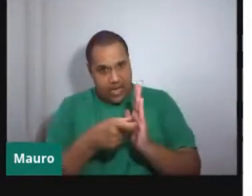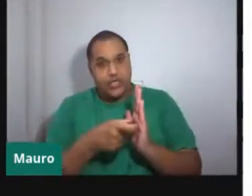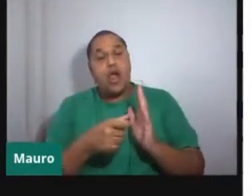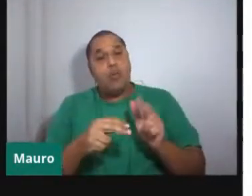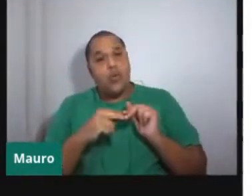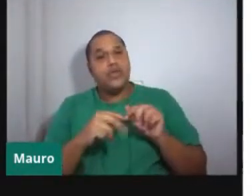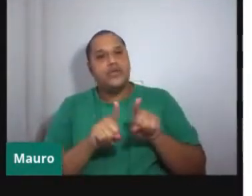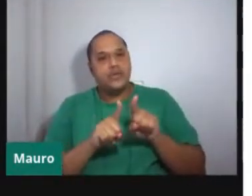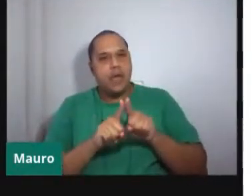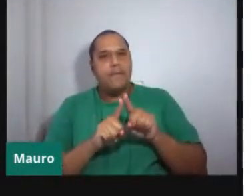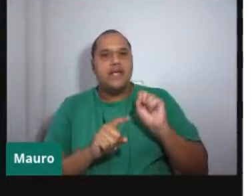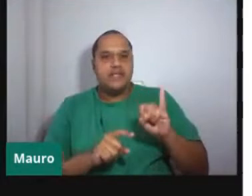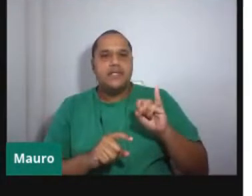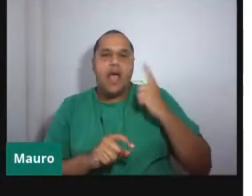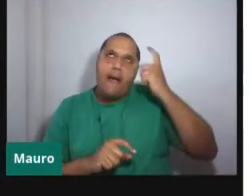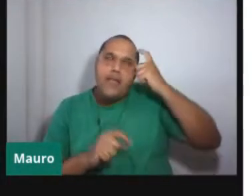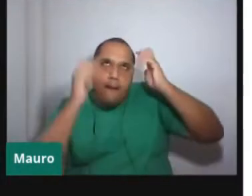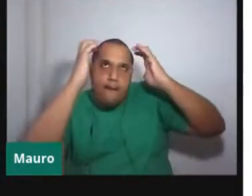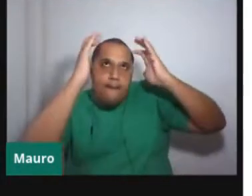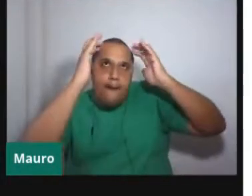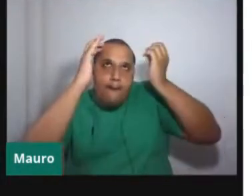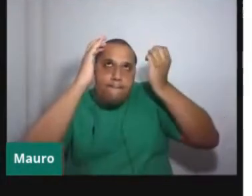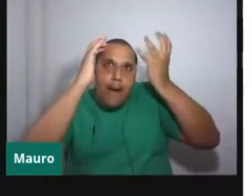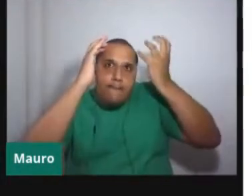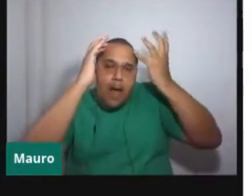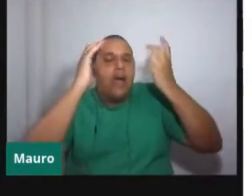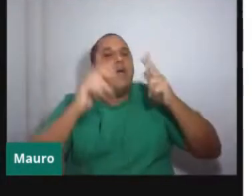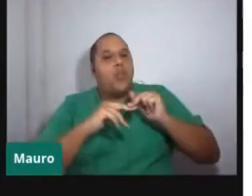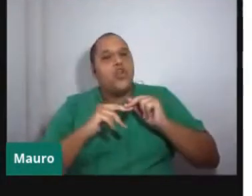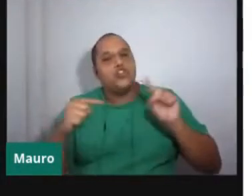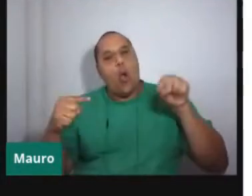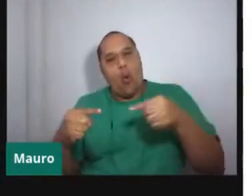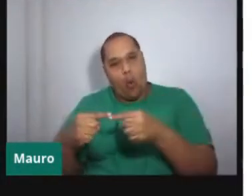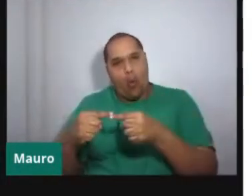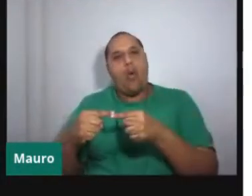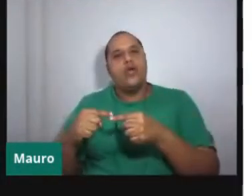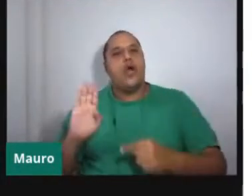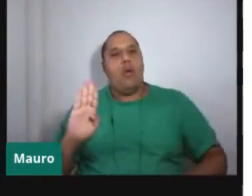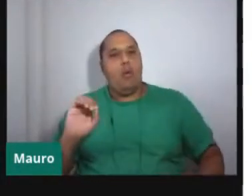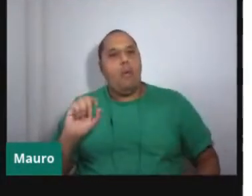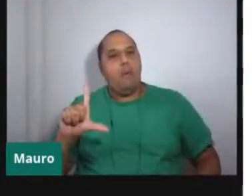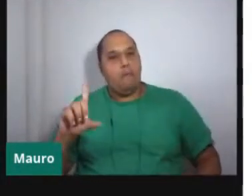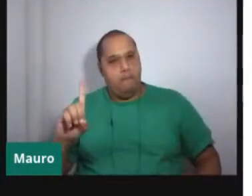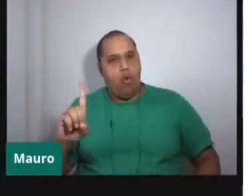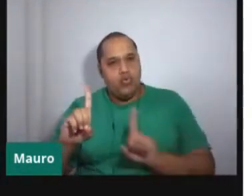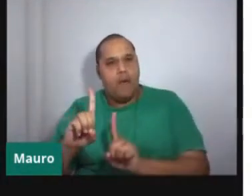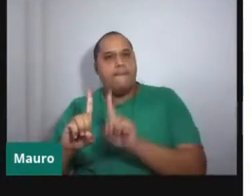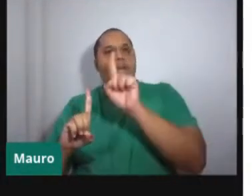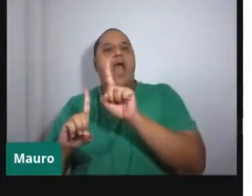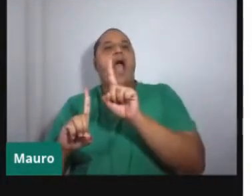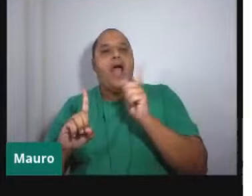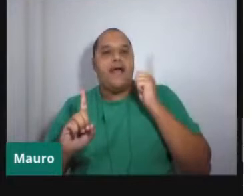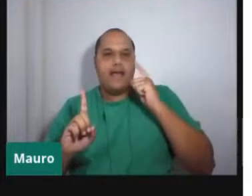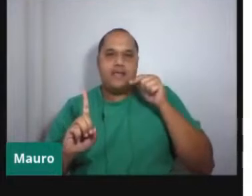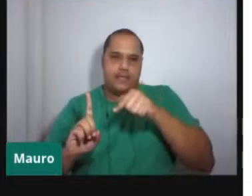determinada região cerebral, muda essa relação, aumenta o sinal Bold, e eu faço a inferência de que houve maior atividade cerebral.